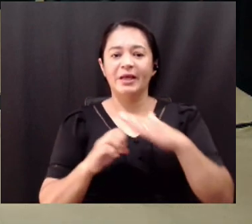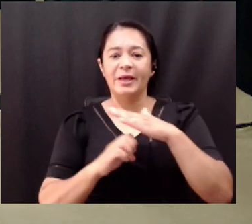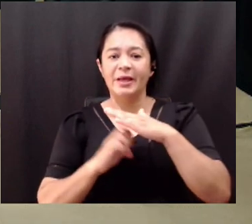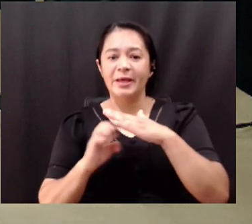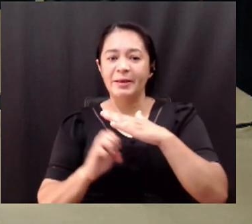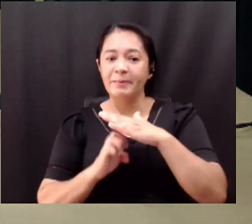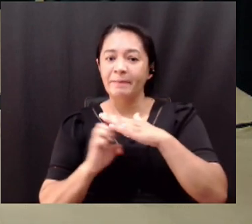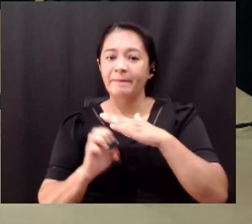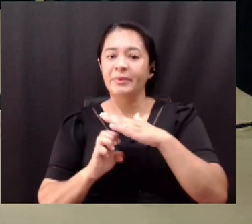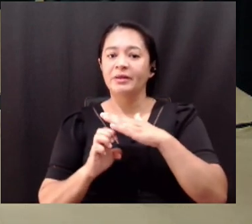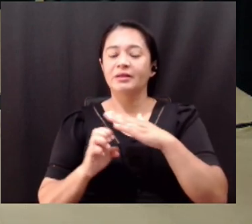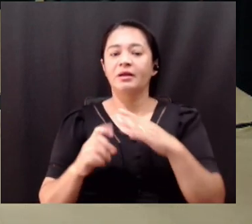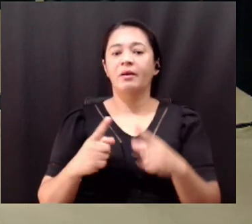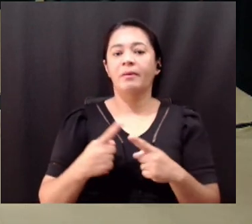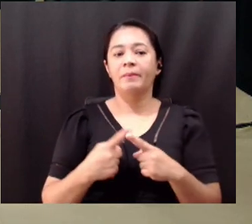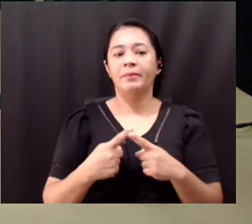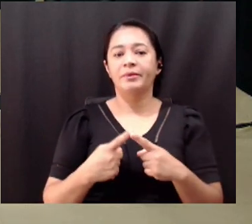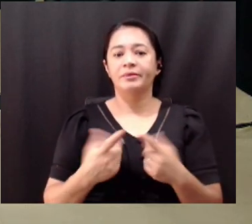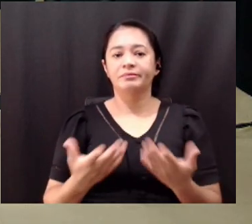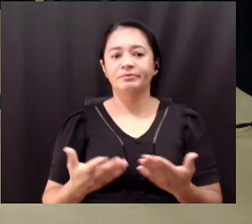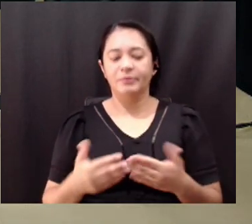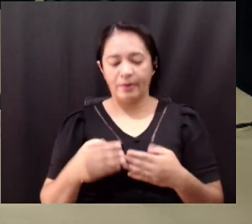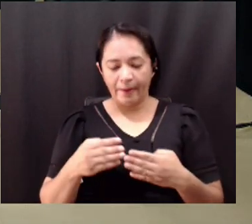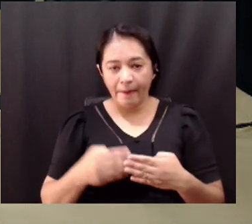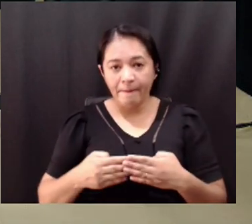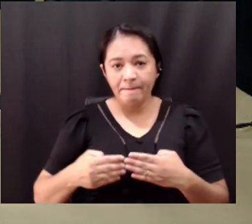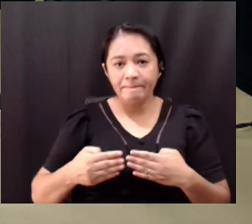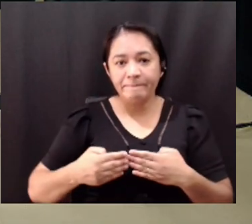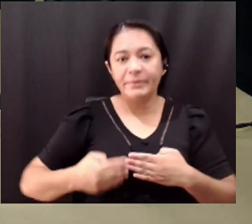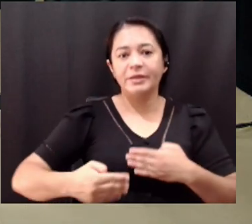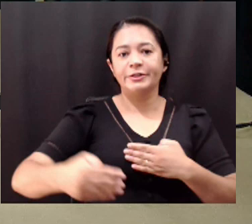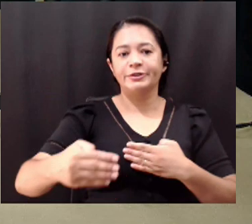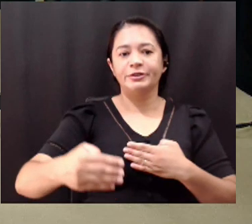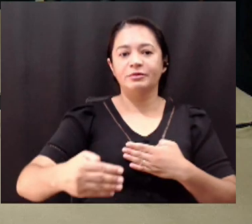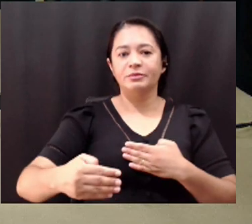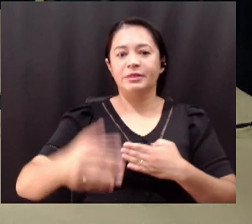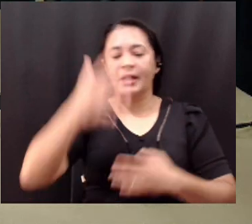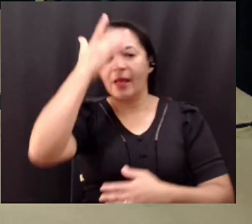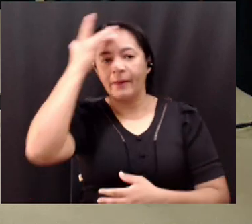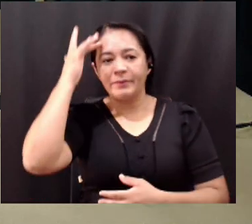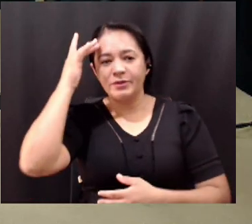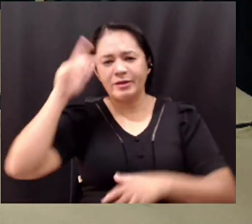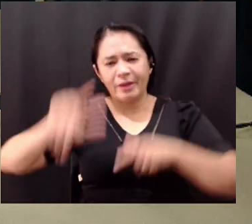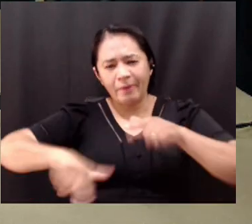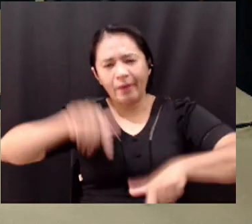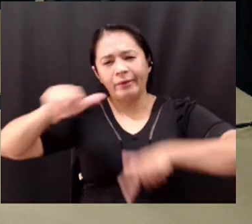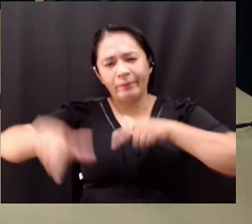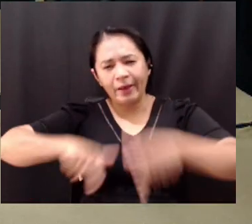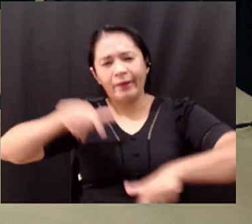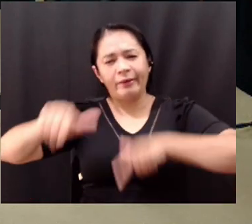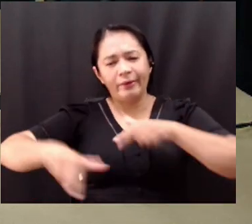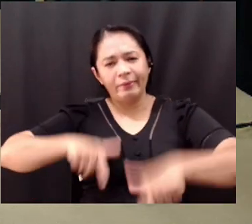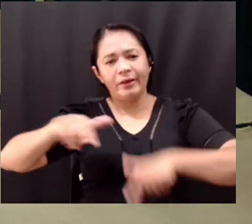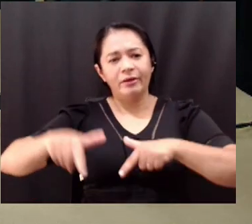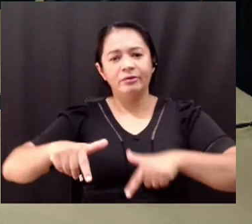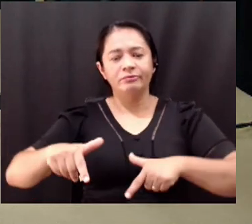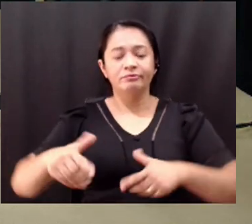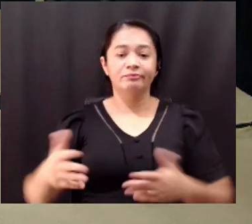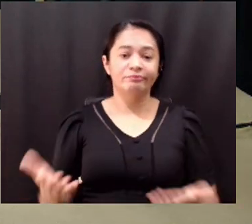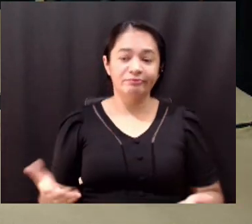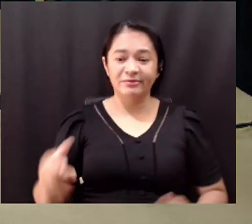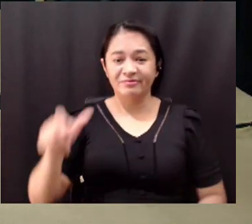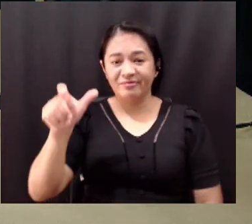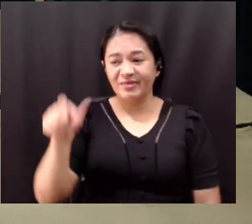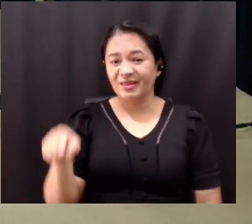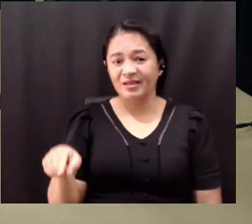porque, a partir do momento que você tem uma pessoa que é workaholic, trabalha, trabalha, trabalha, vai chegar um momento que essa pessoa vai falar vai